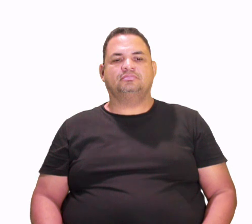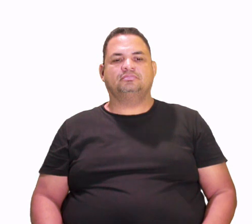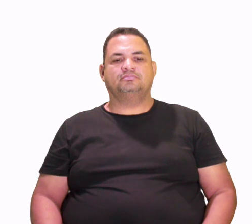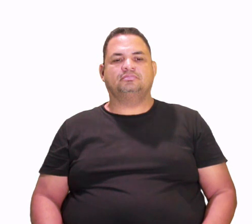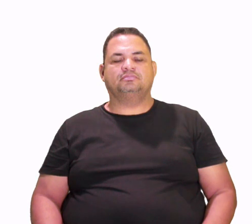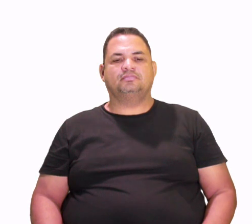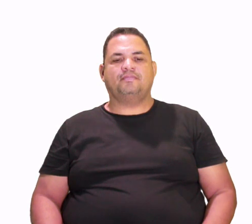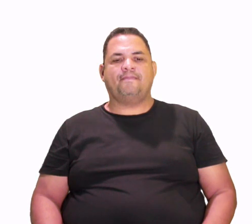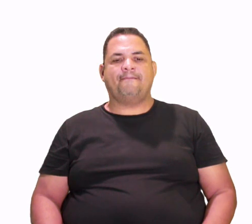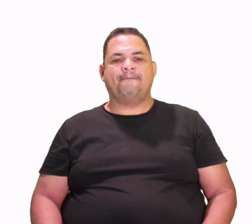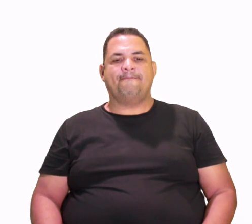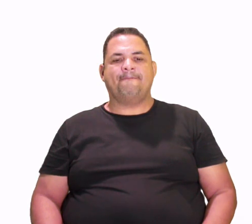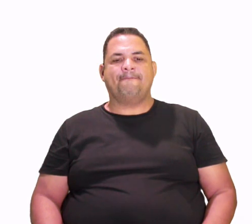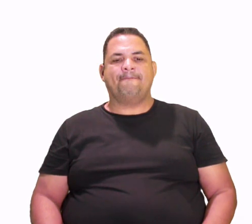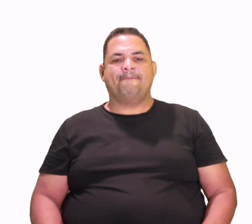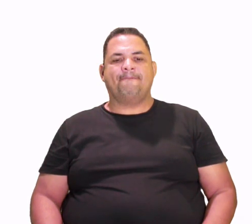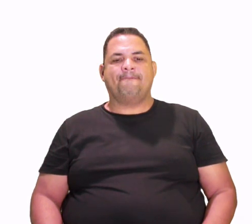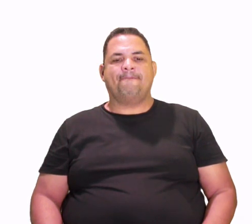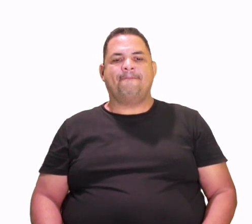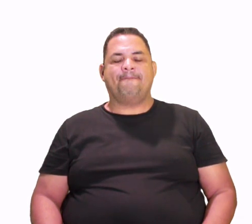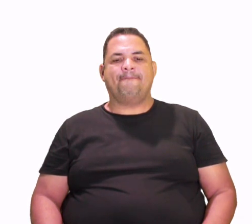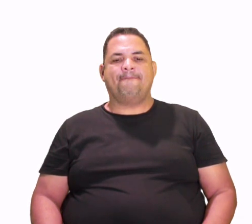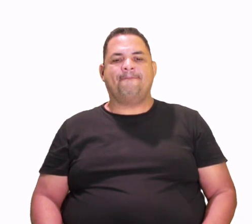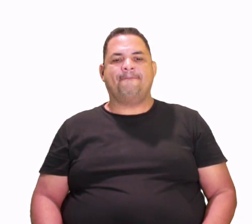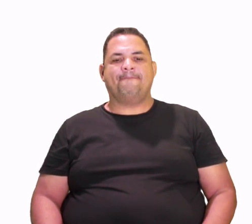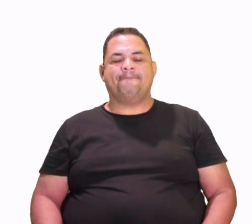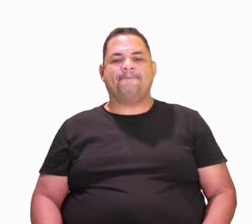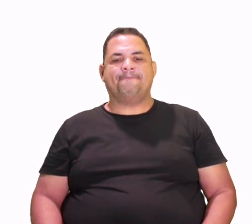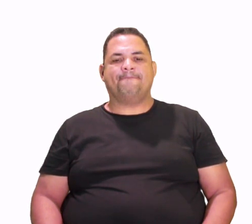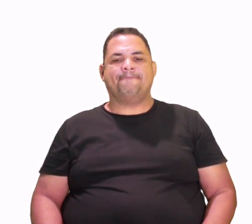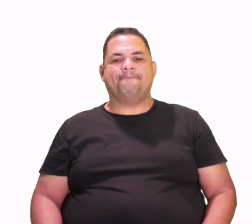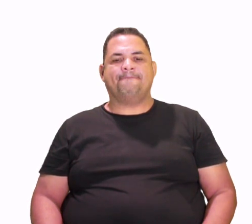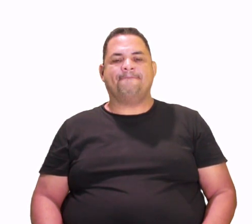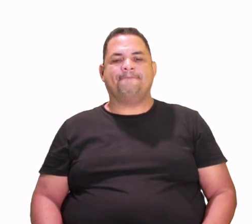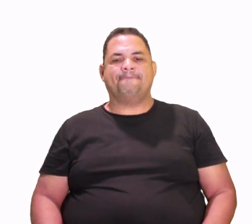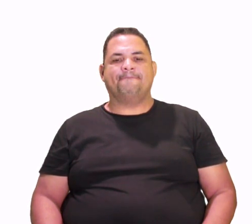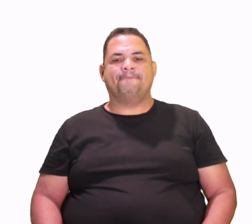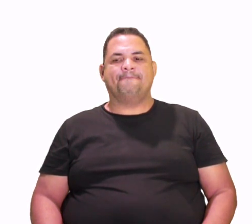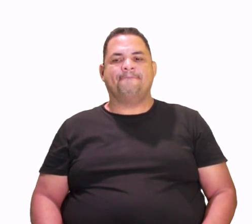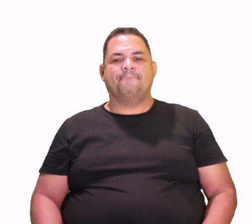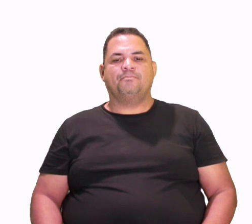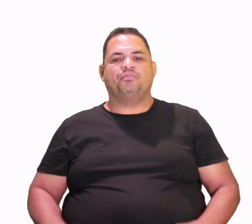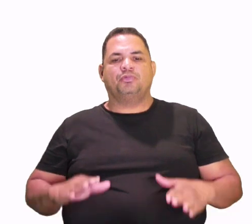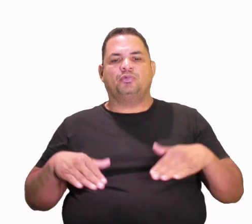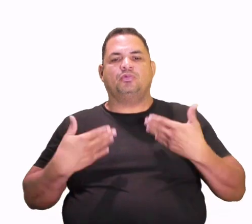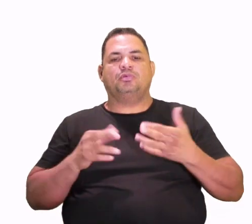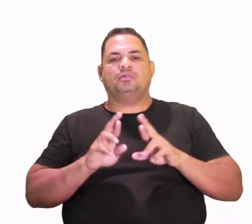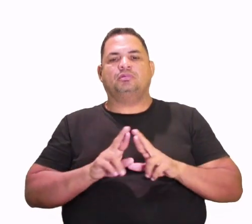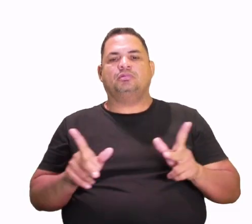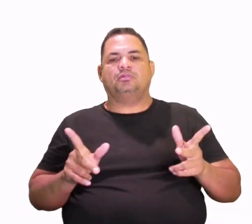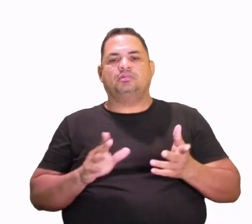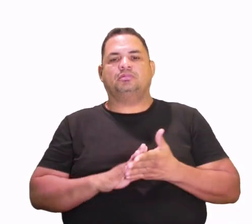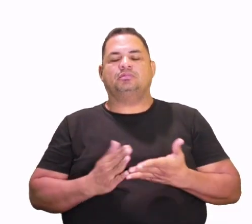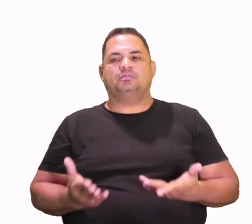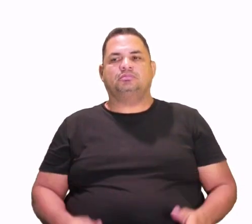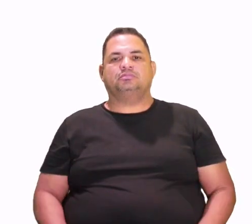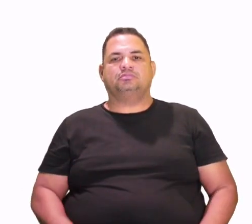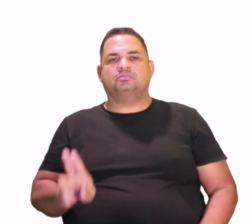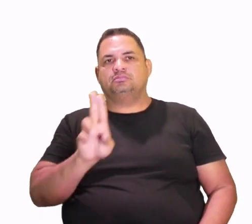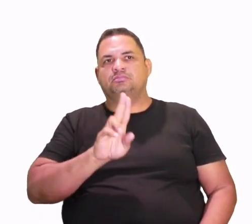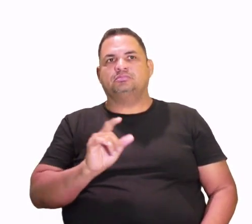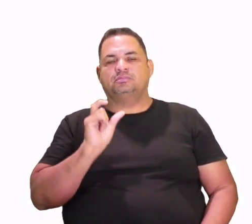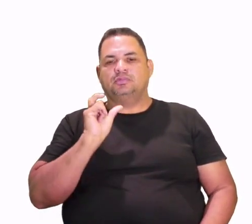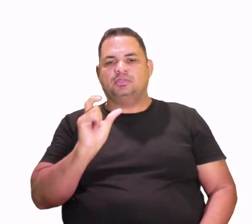When is it? É a mesma pergunta. Qual é a diferença? A diferença é que aqui você usa a